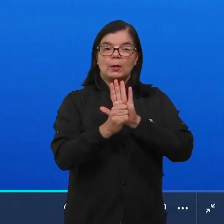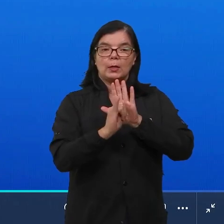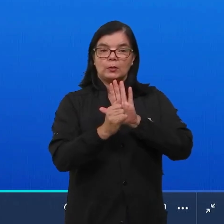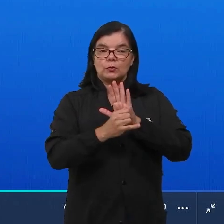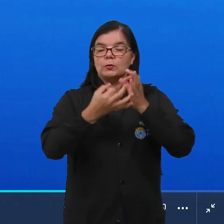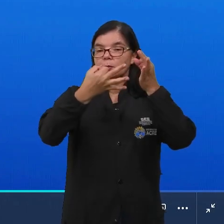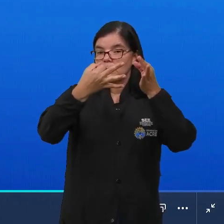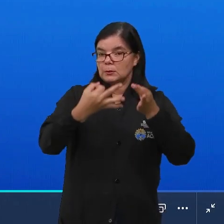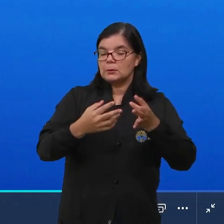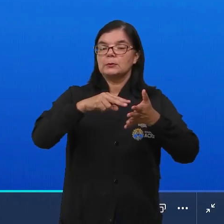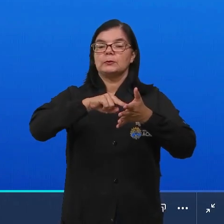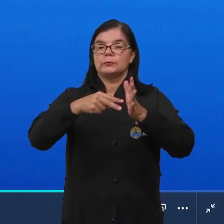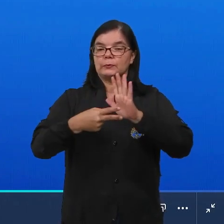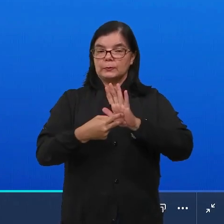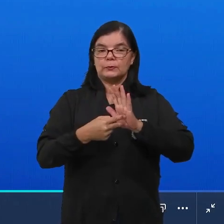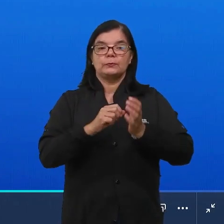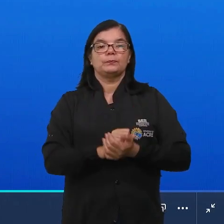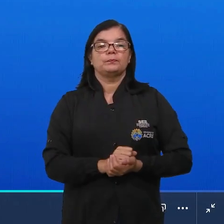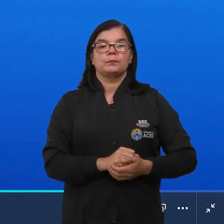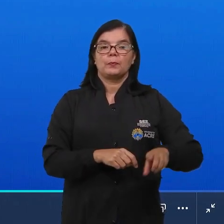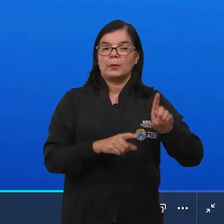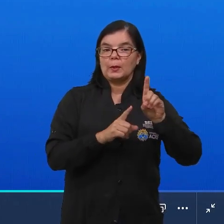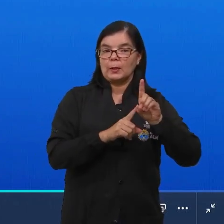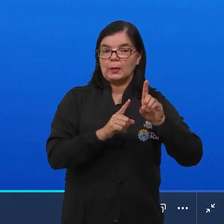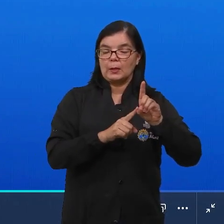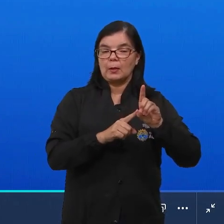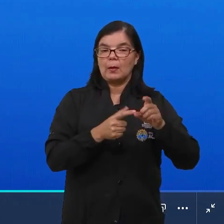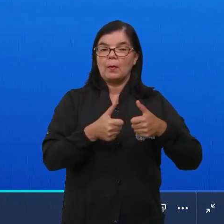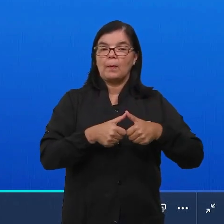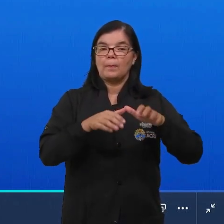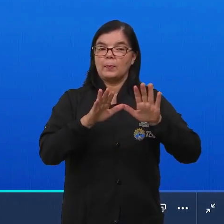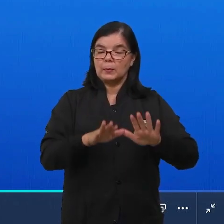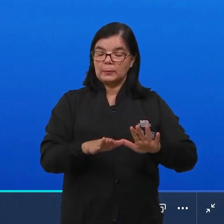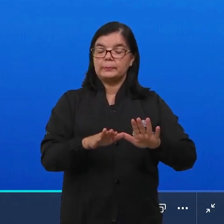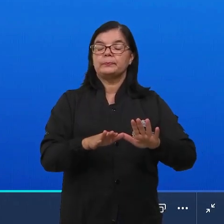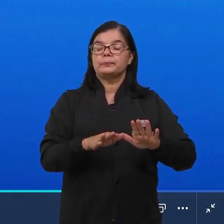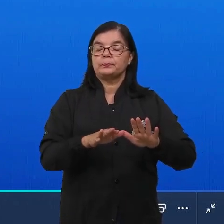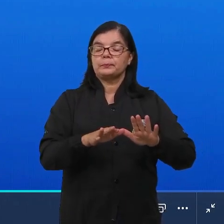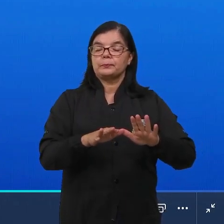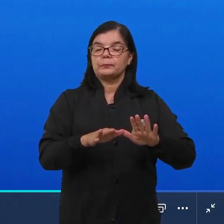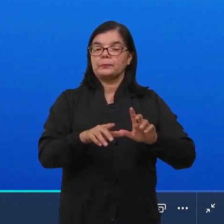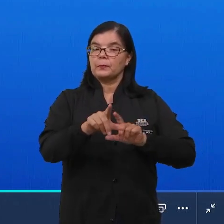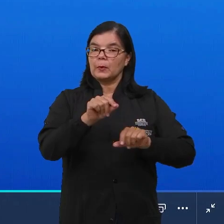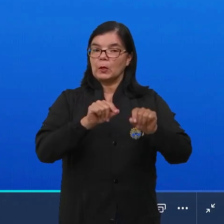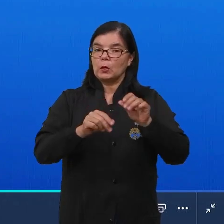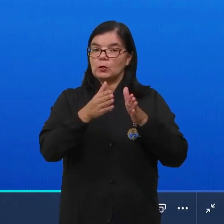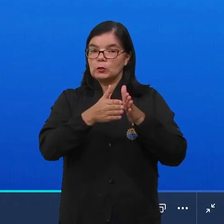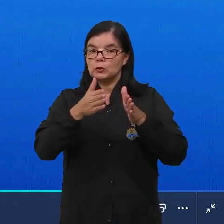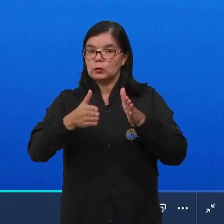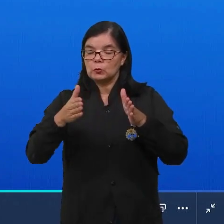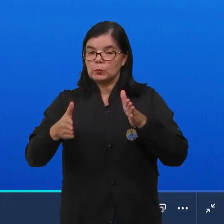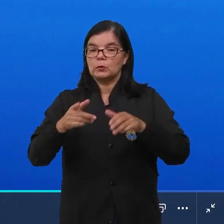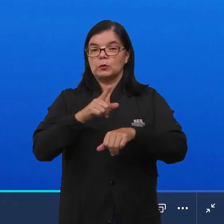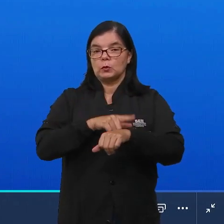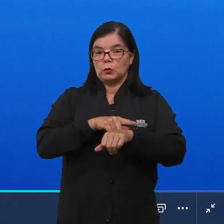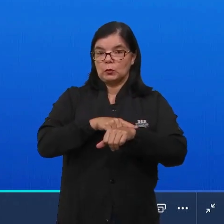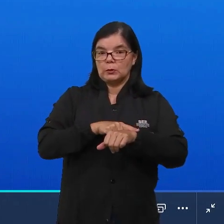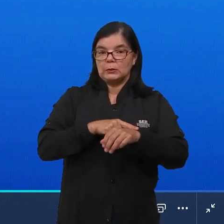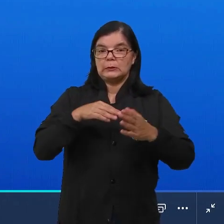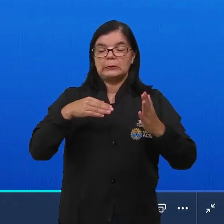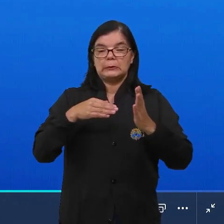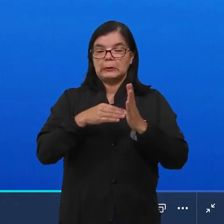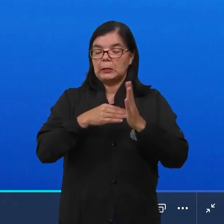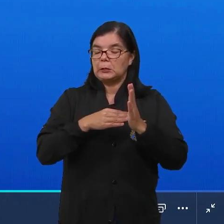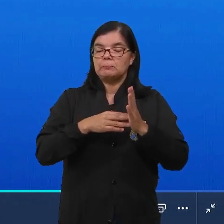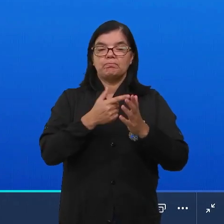uma narrativa coerente e significativa. Letra D, manter as obras em ordem